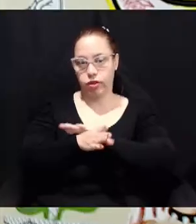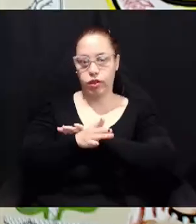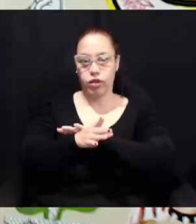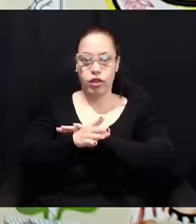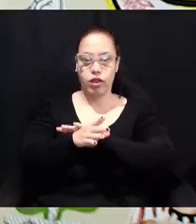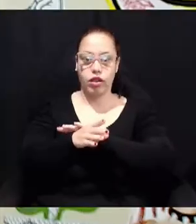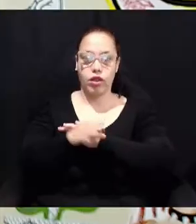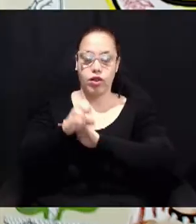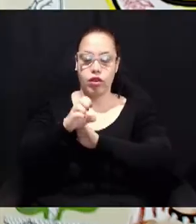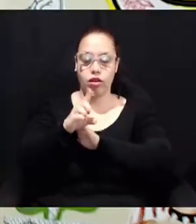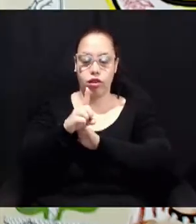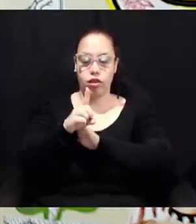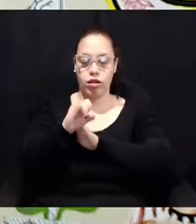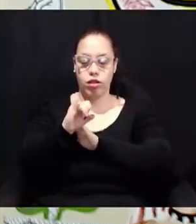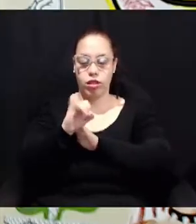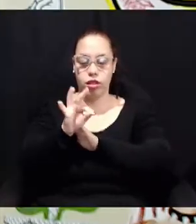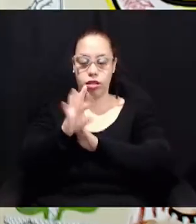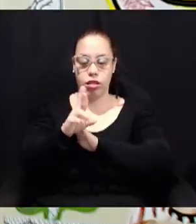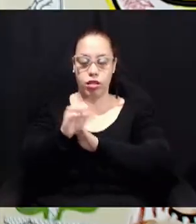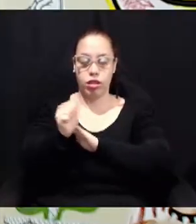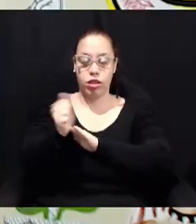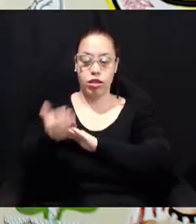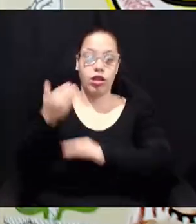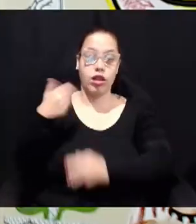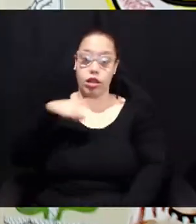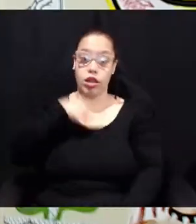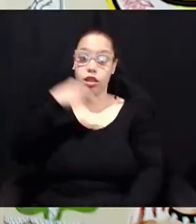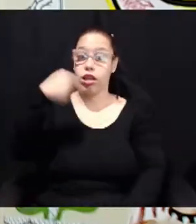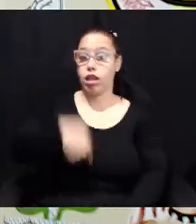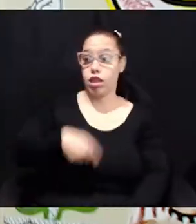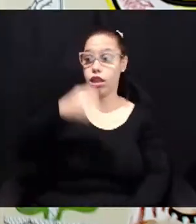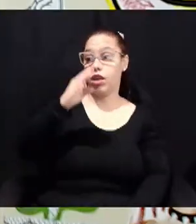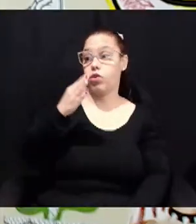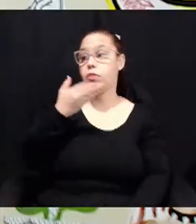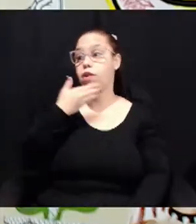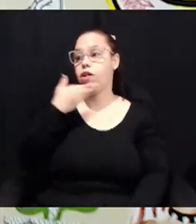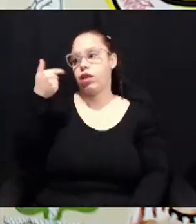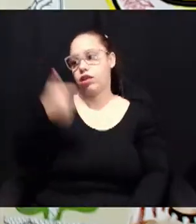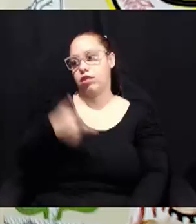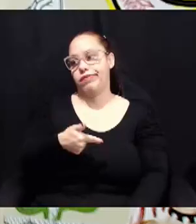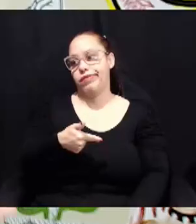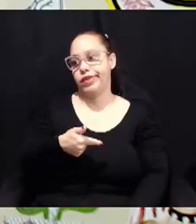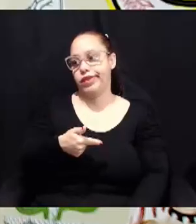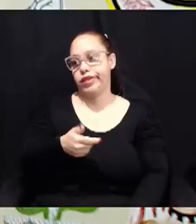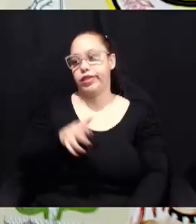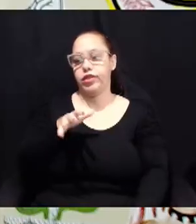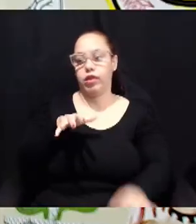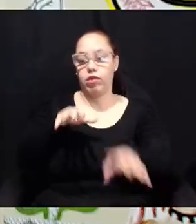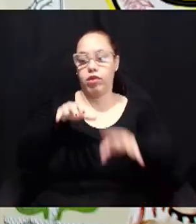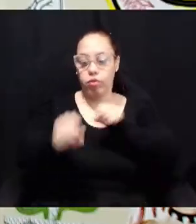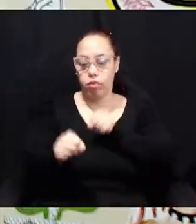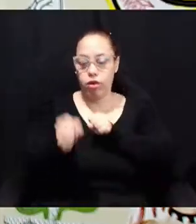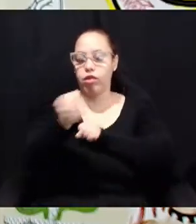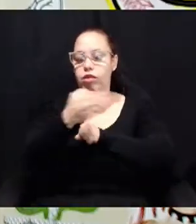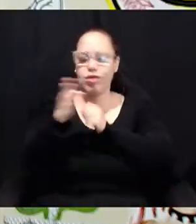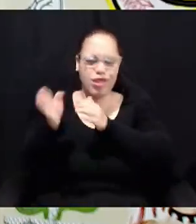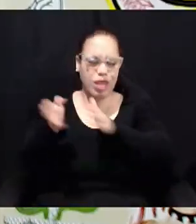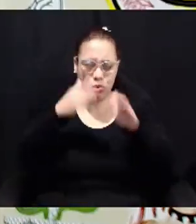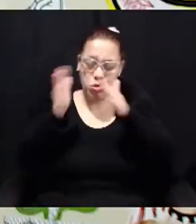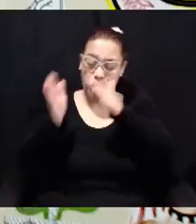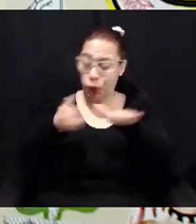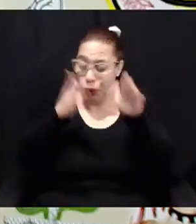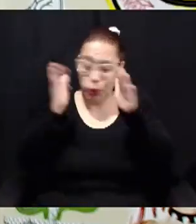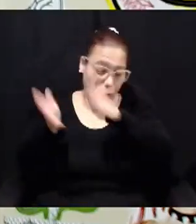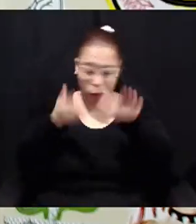grandes mestres de fora. A gente tem os grandes mestres aqui, mas a gente, para formar novos mestres, a gente tem que produzir muito.